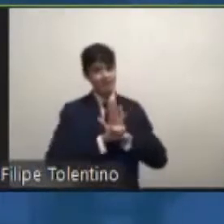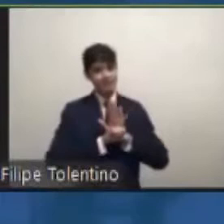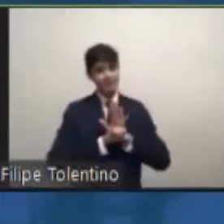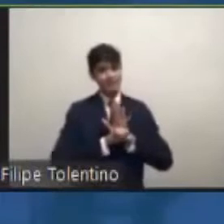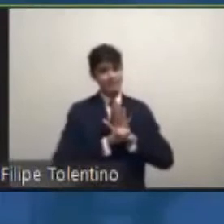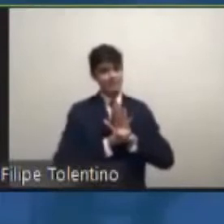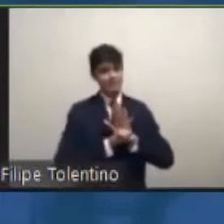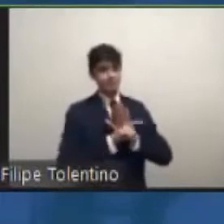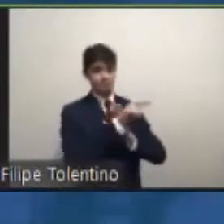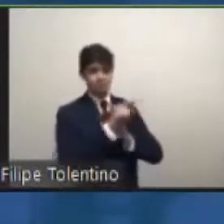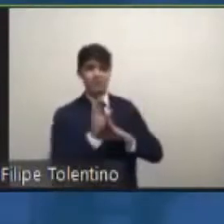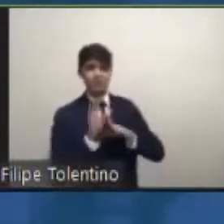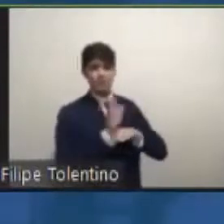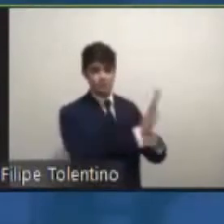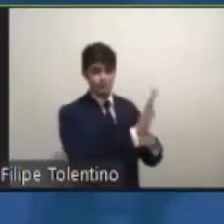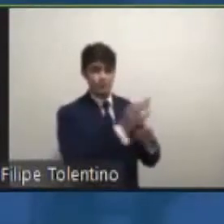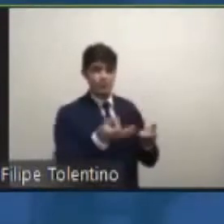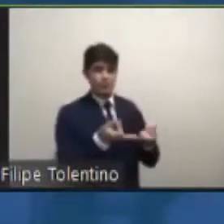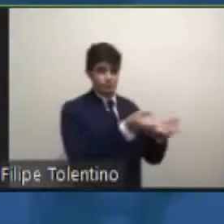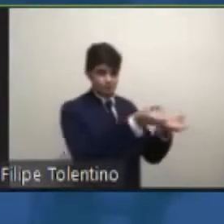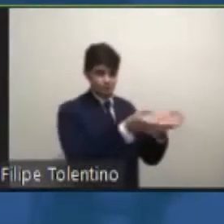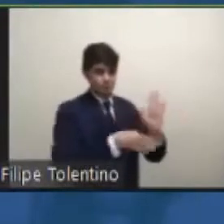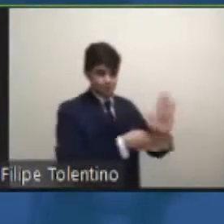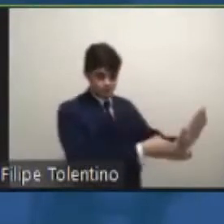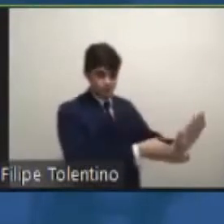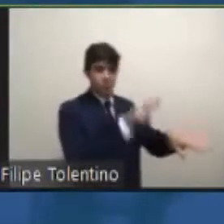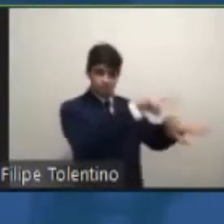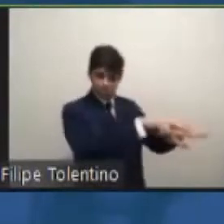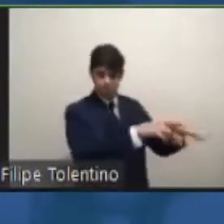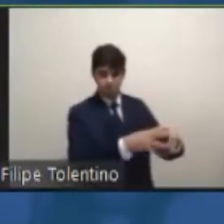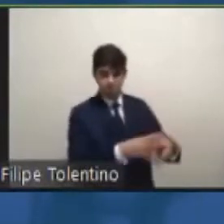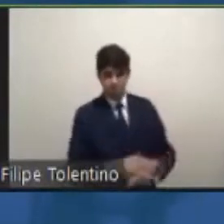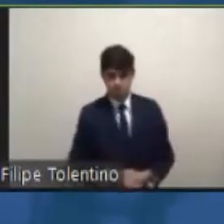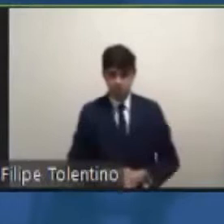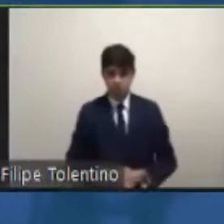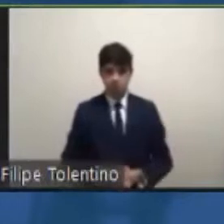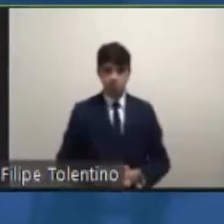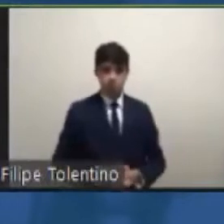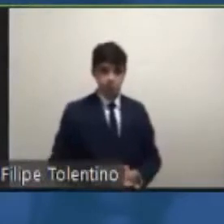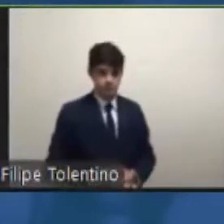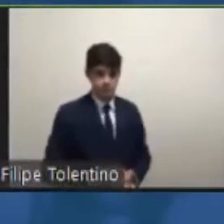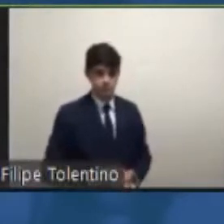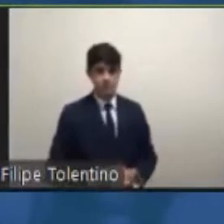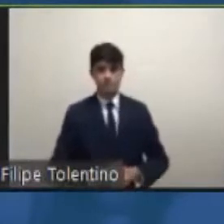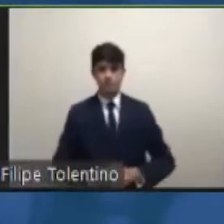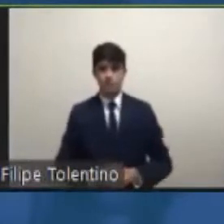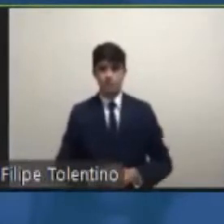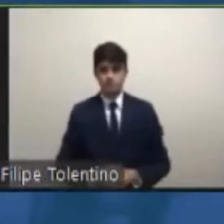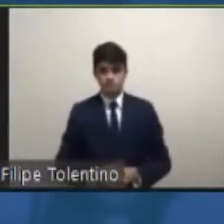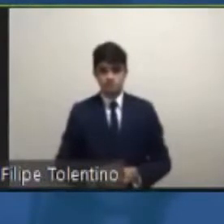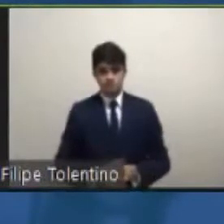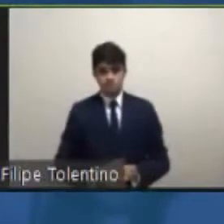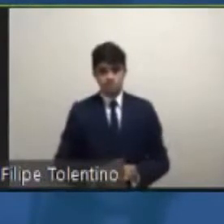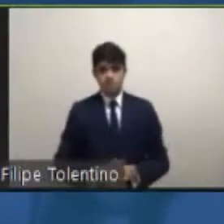com a corrente atual da jurisprudência e da doutrina, mas não. Ela ressuscitou também a questão de que o médico deve